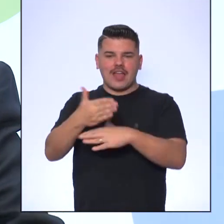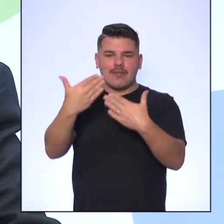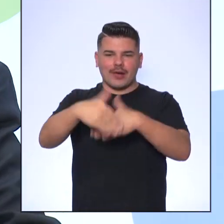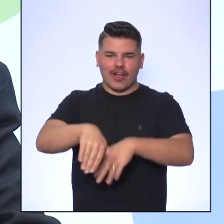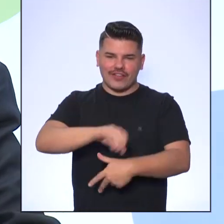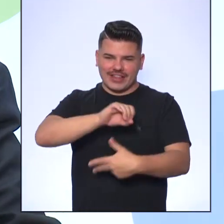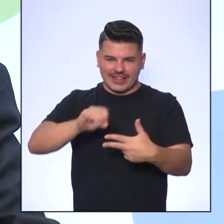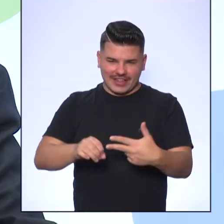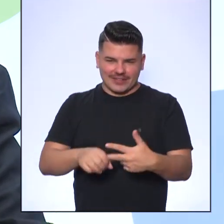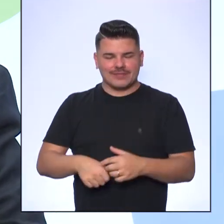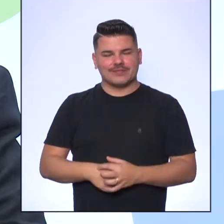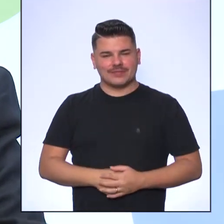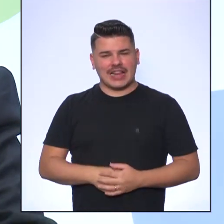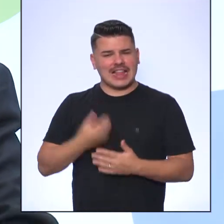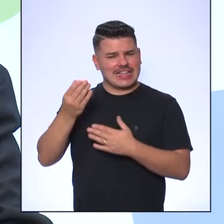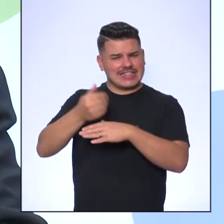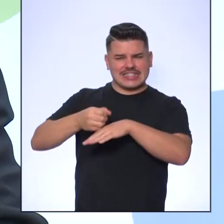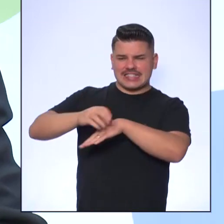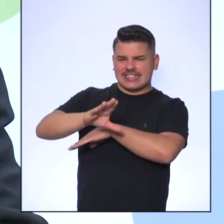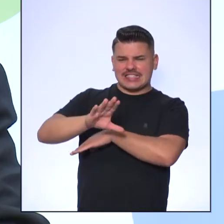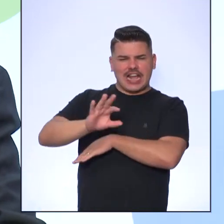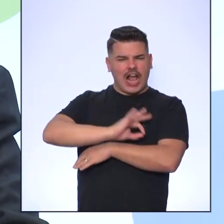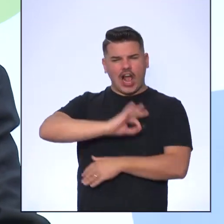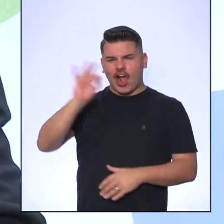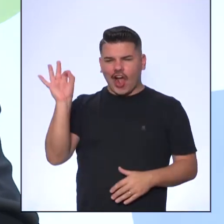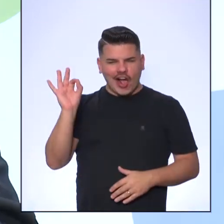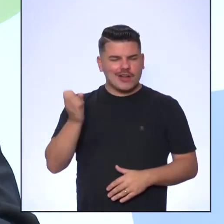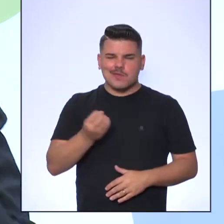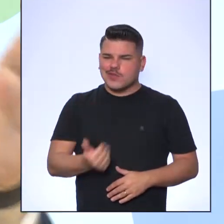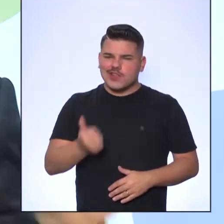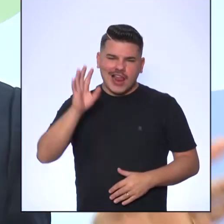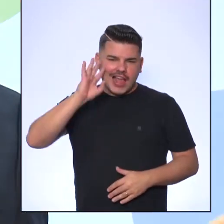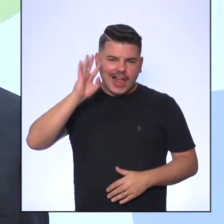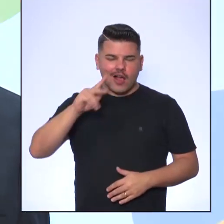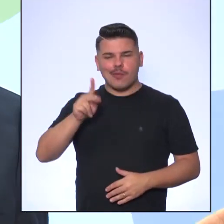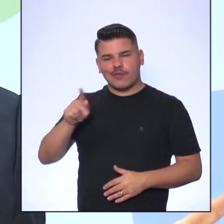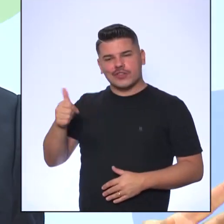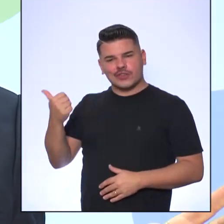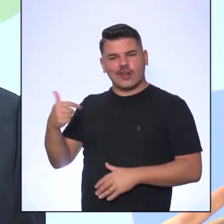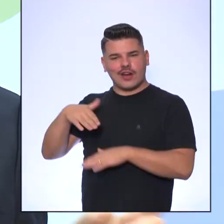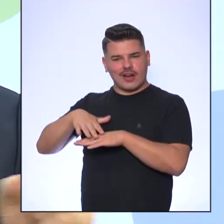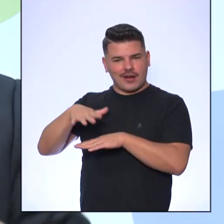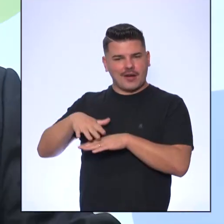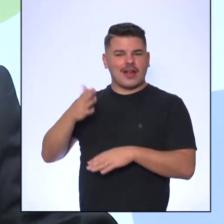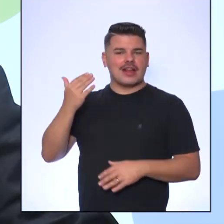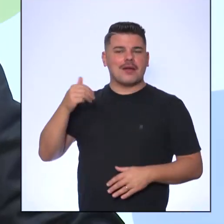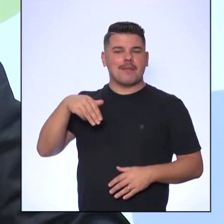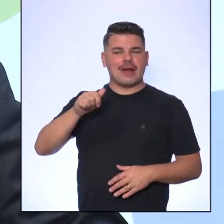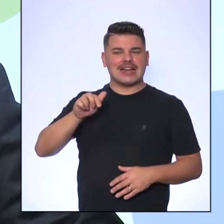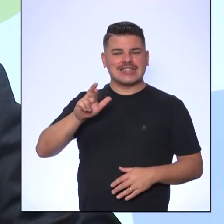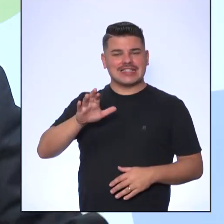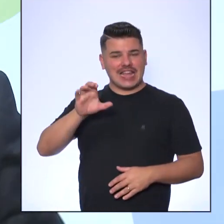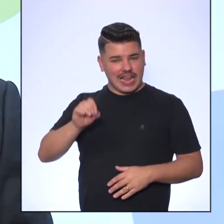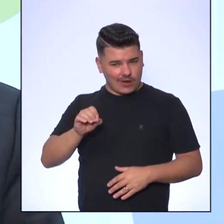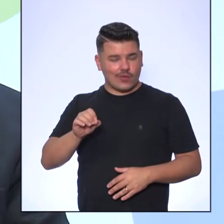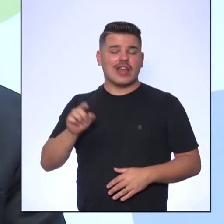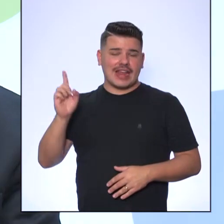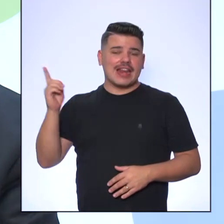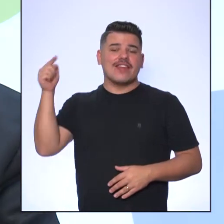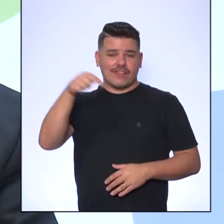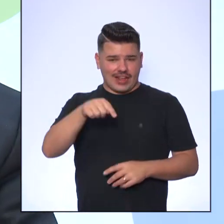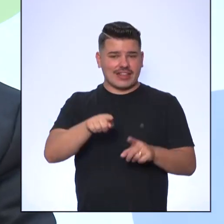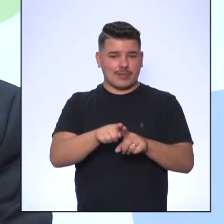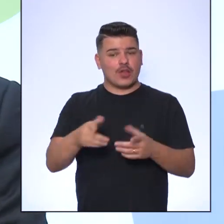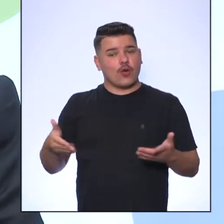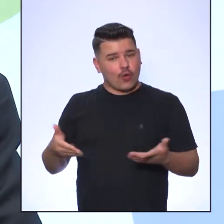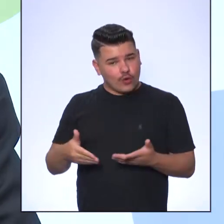assim, com dicas muito bacanas. Vocês tiveram a aula do professor Marcelo na sexta-feira, ele é um professor que vai estar lá. Vocês viram hoje